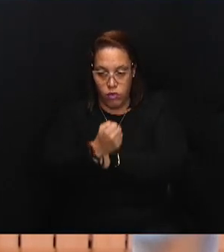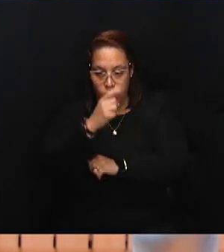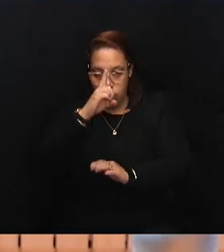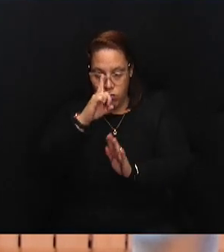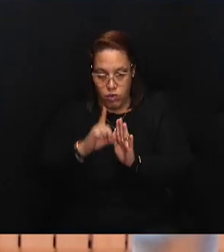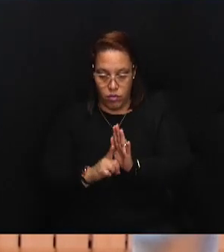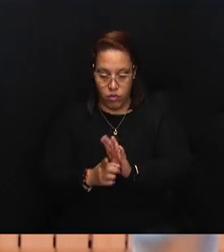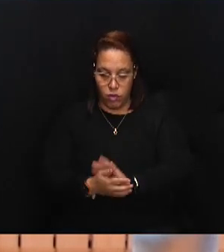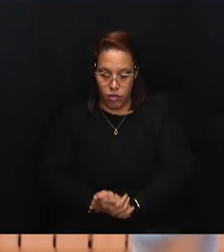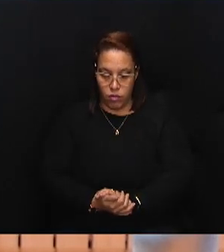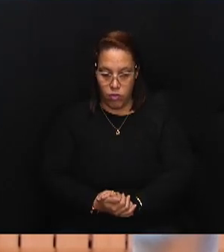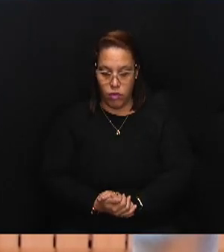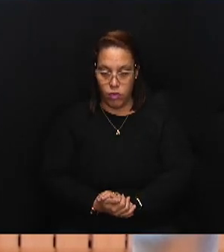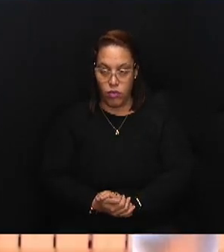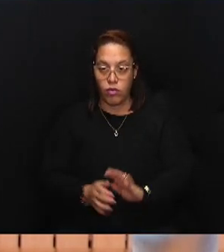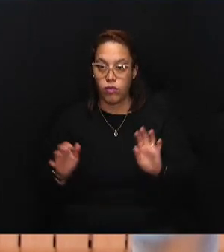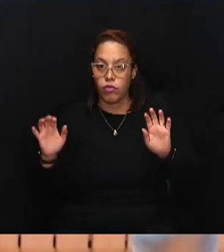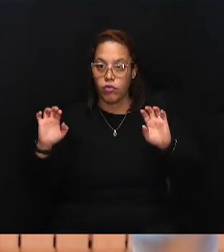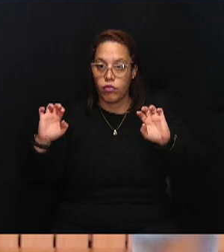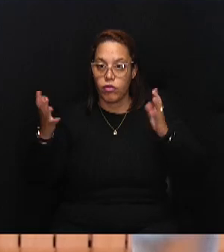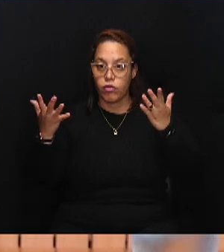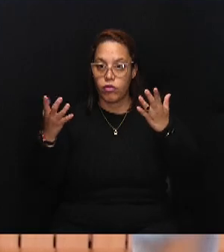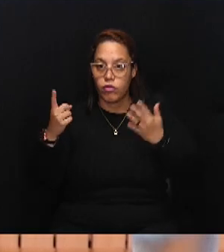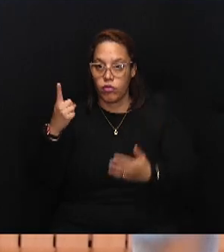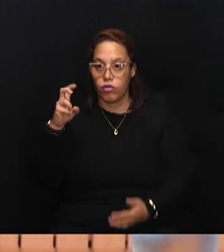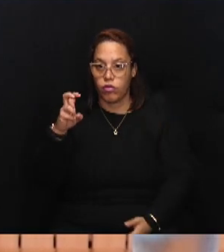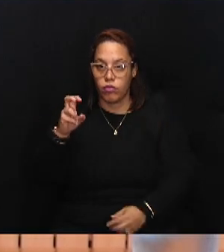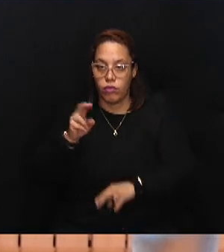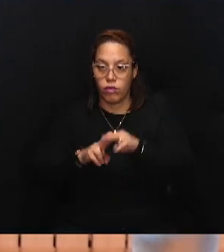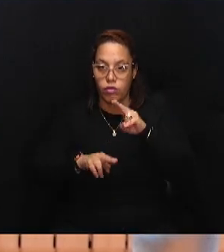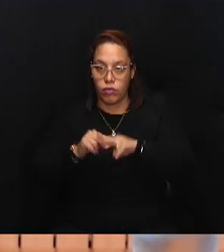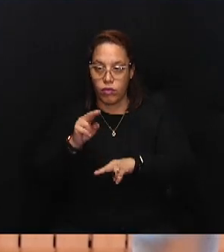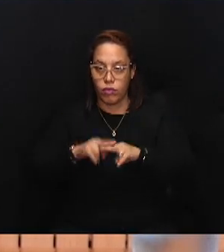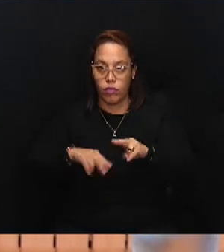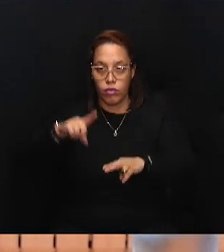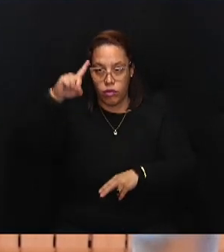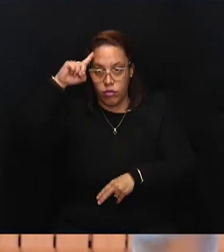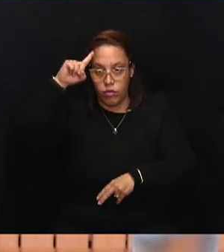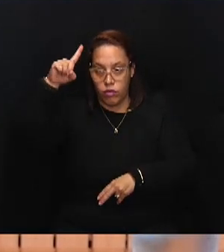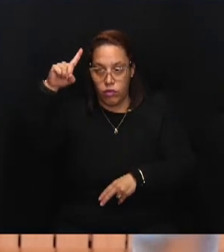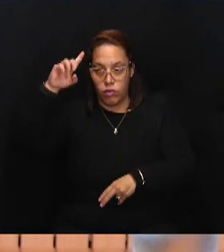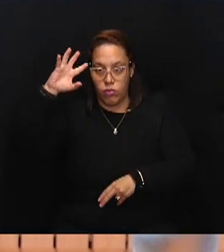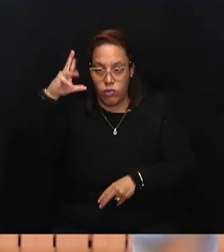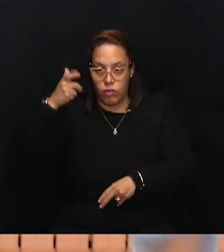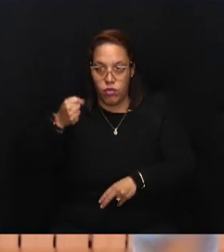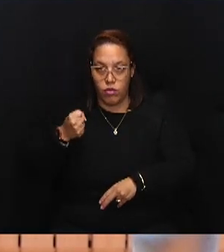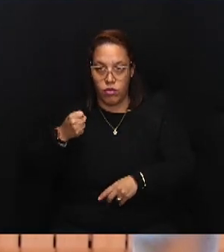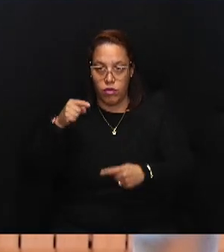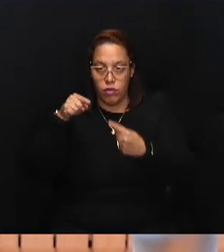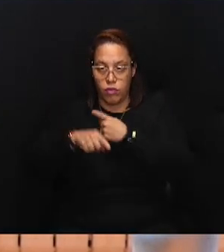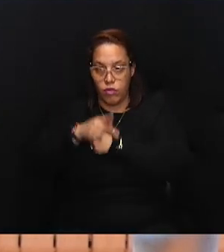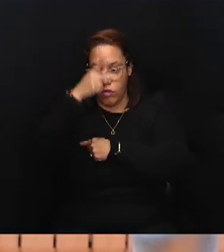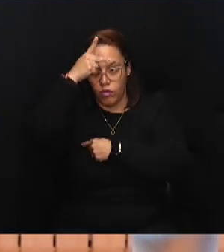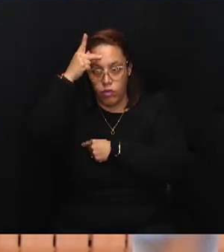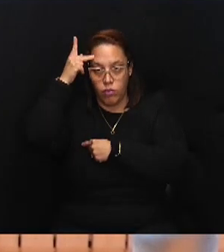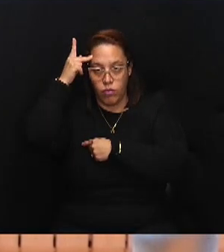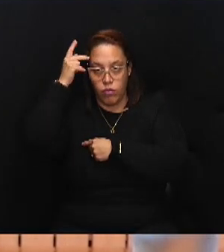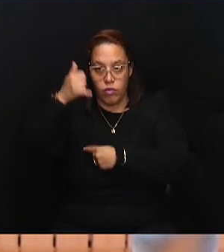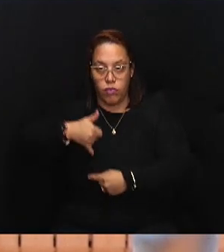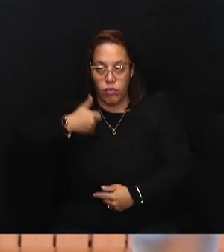direitos. Celebramos, em 15 de junho, Dia Mundial da Conscientização da Violência contra a Pessoa Idosa.